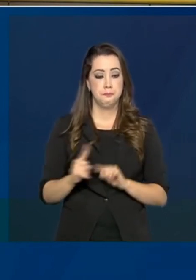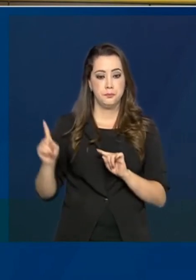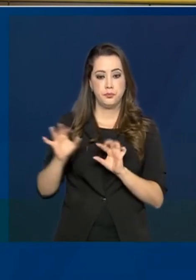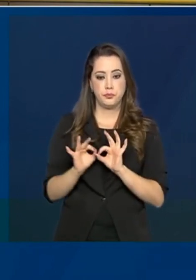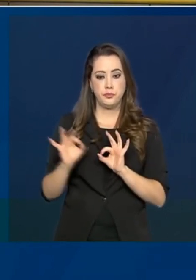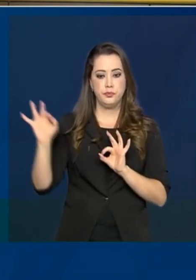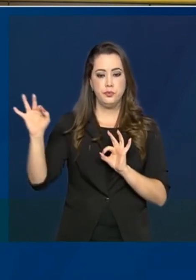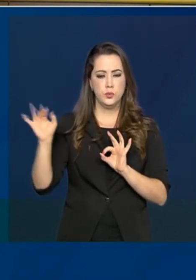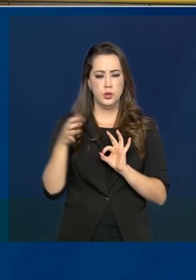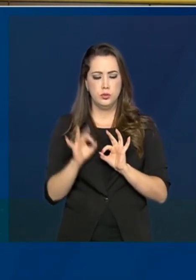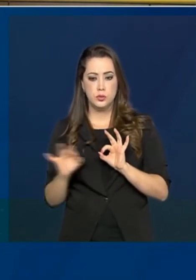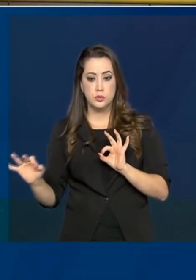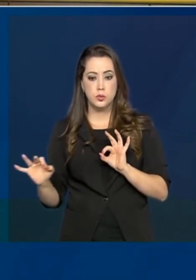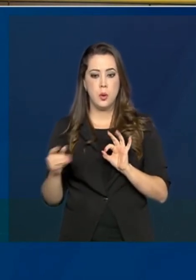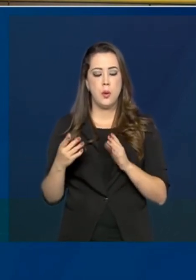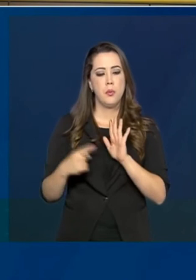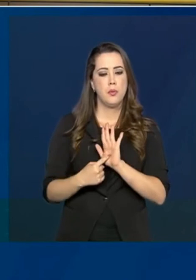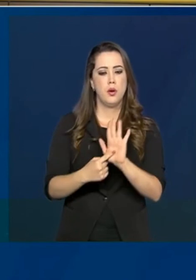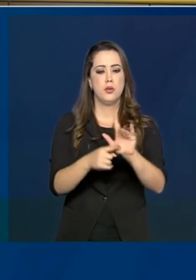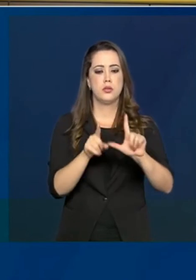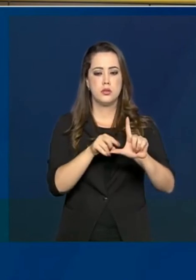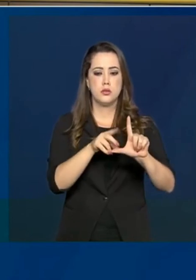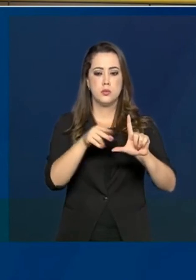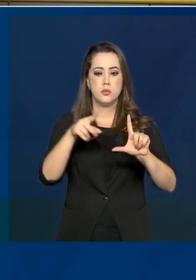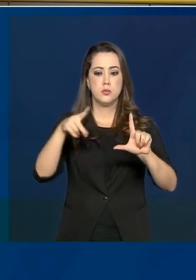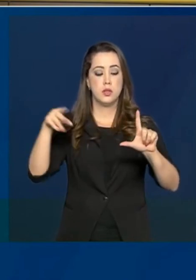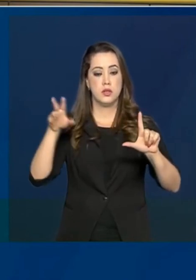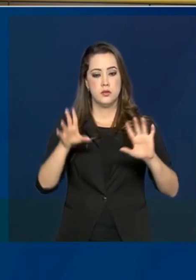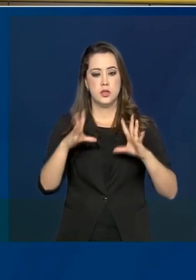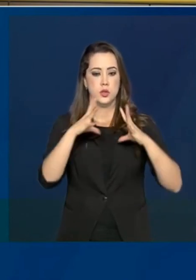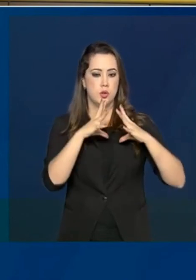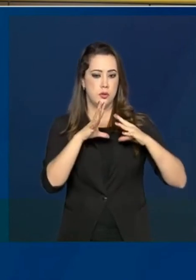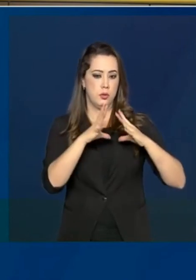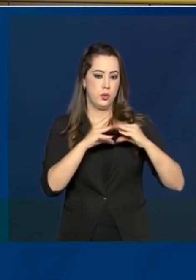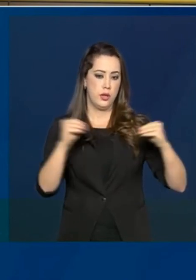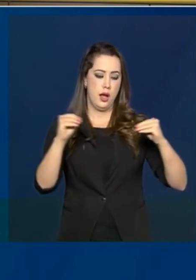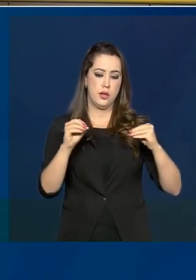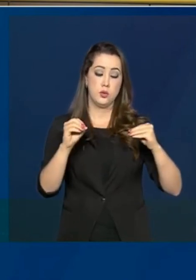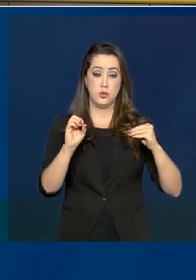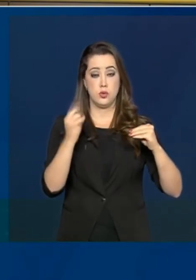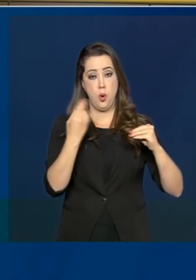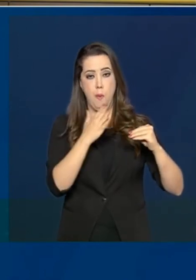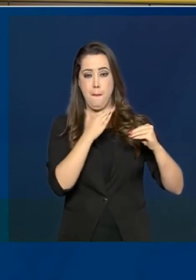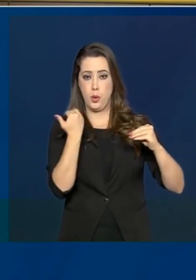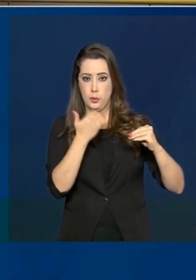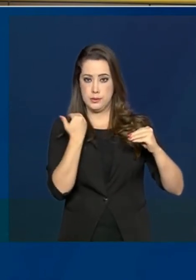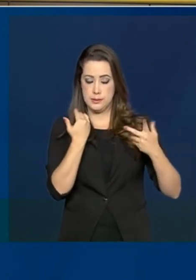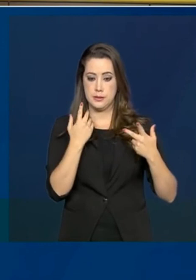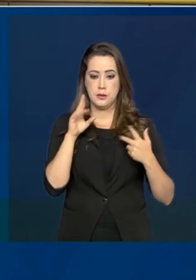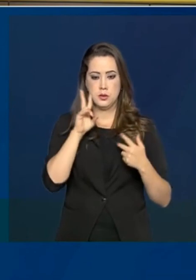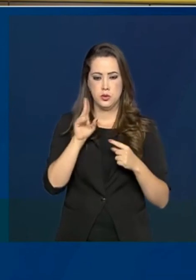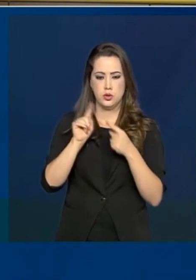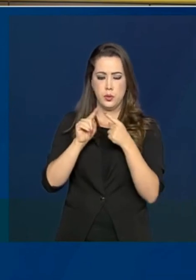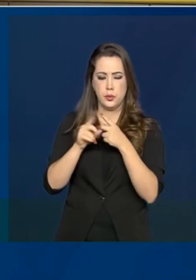Essa curva ela mostra a variação entre o número de pacientes recuperados em acompanhamento e óbitos por data da notificação.